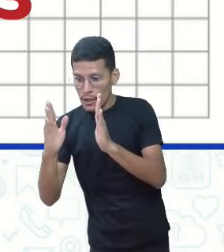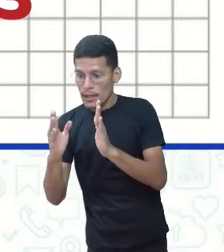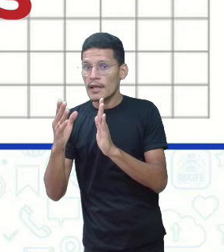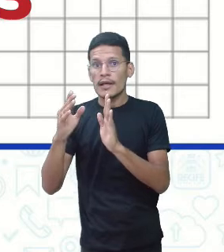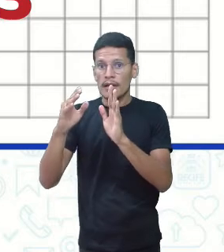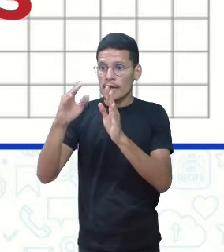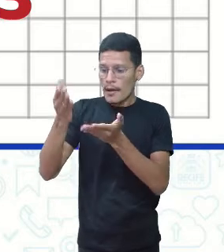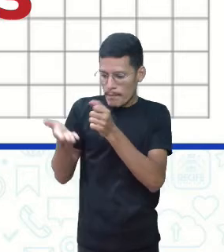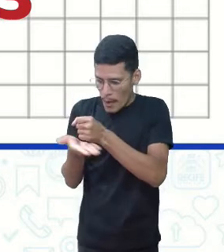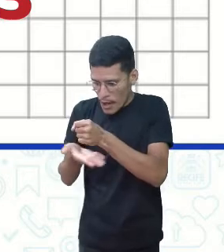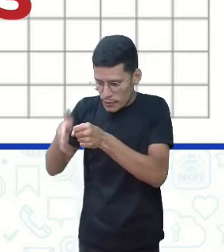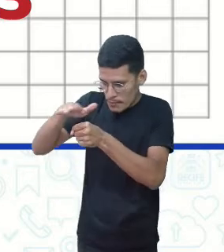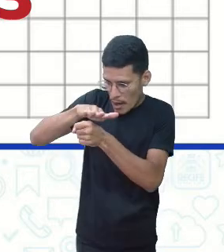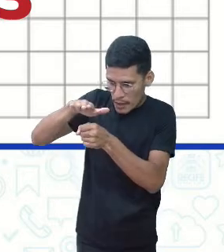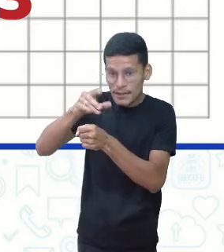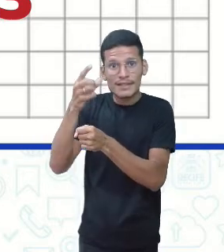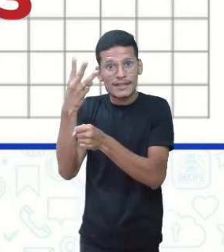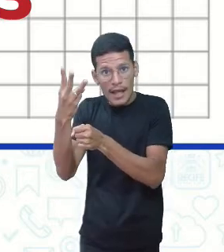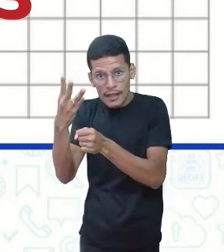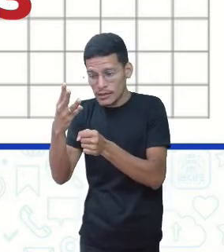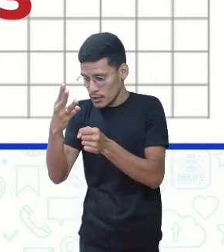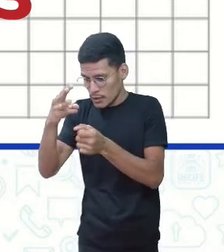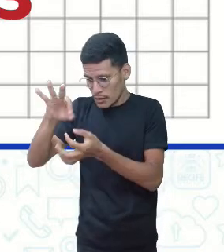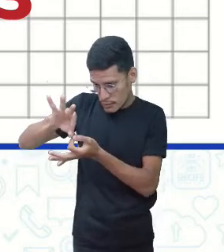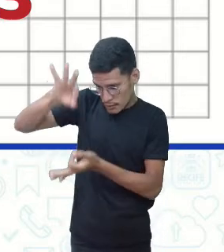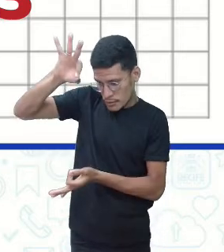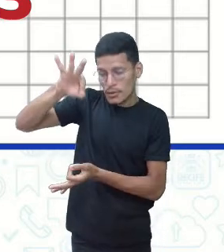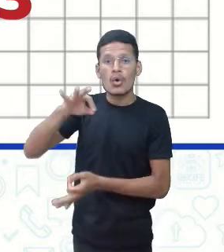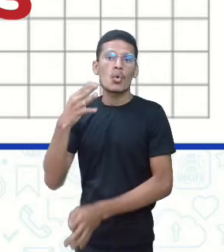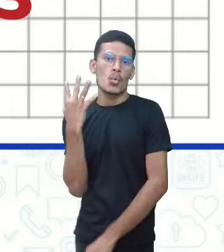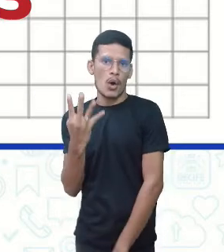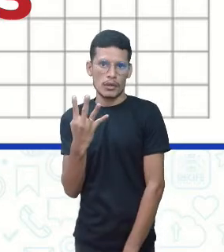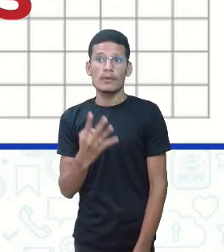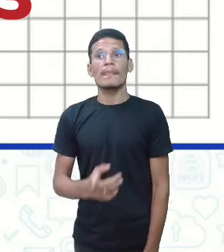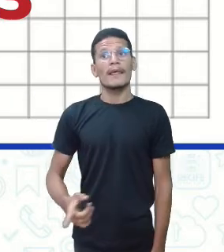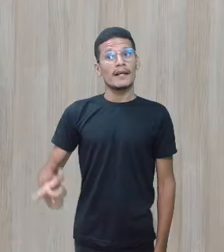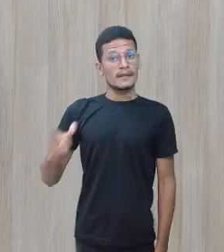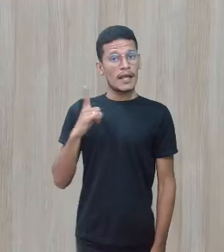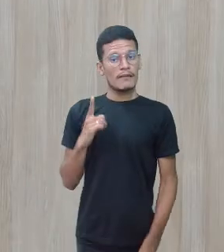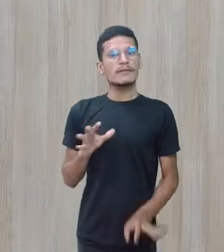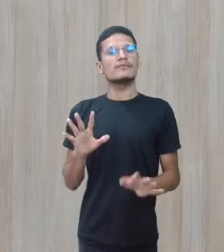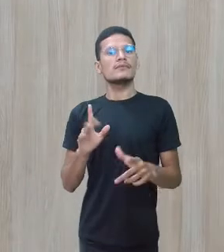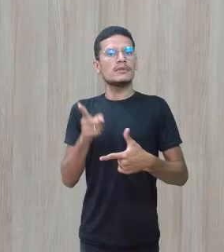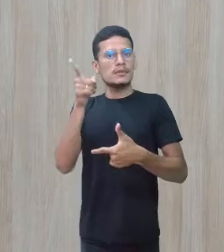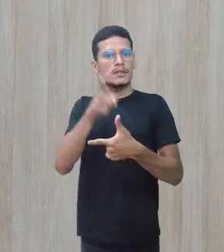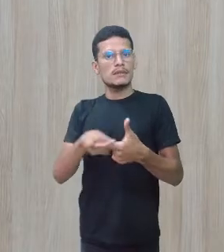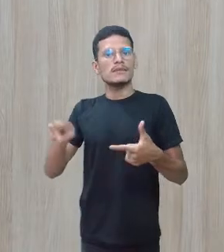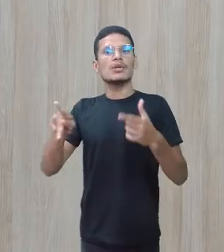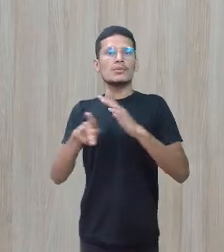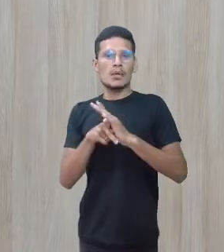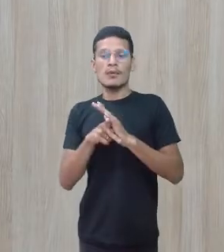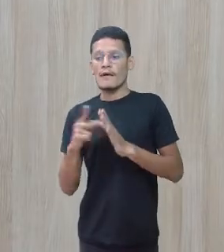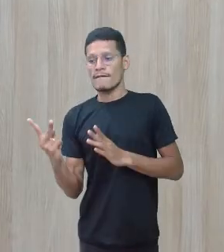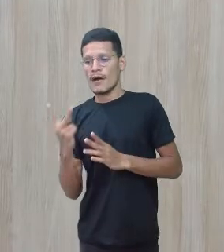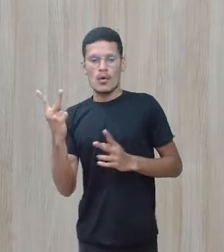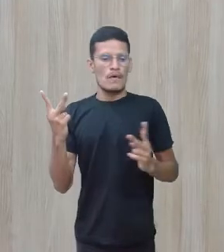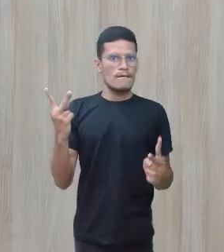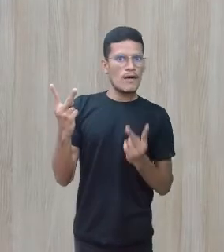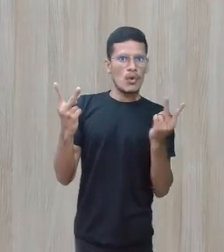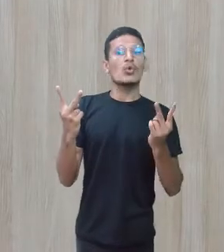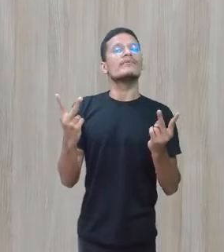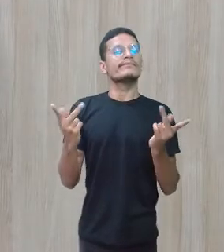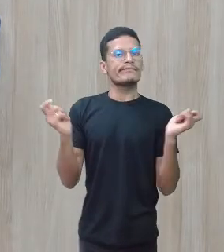4 como nova altura. Se a gente começa a comparar essas medidas, houve aí a divisão dos dois valores por 2,